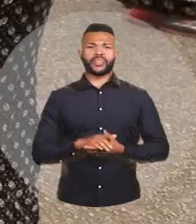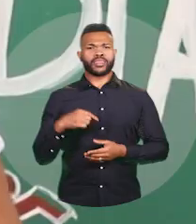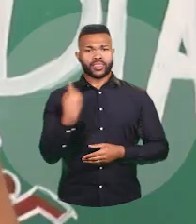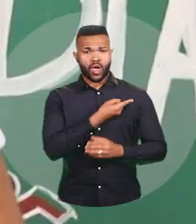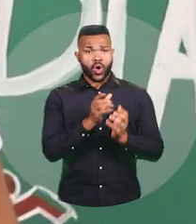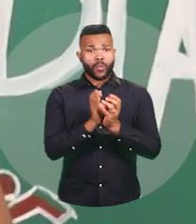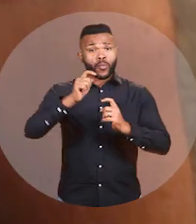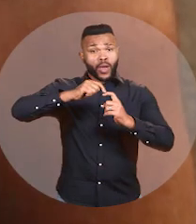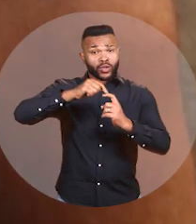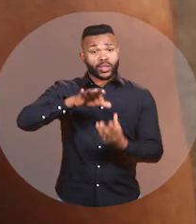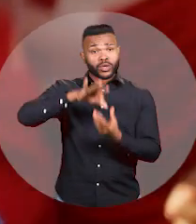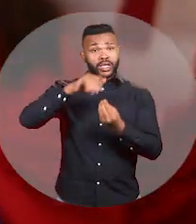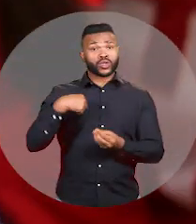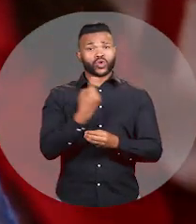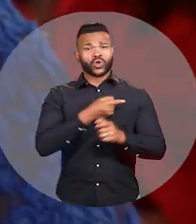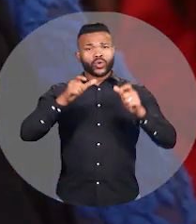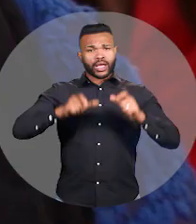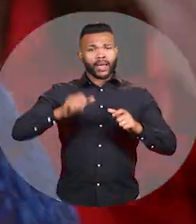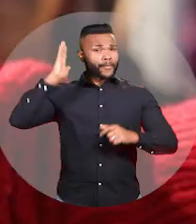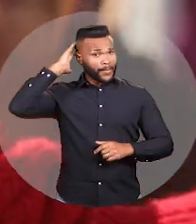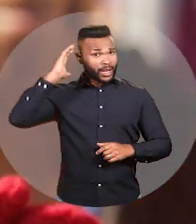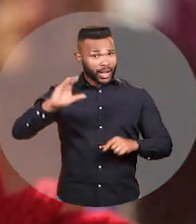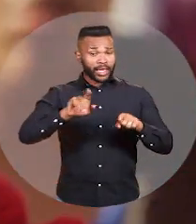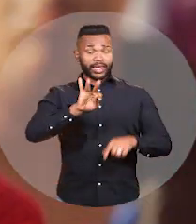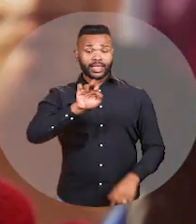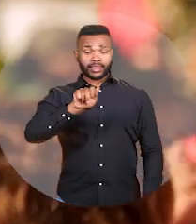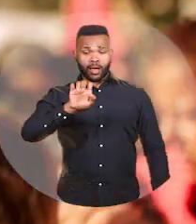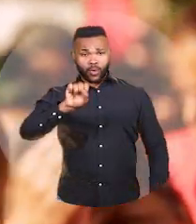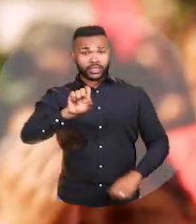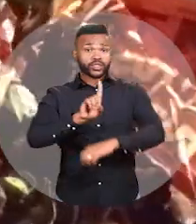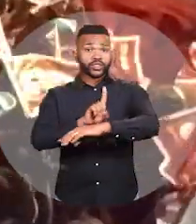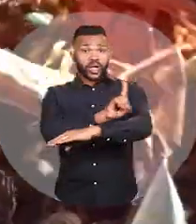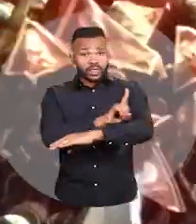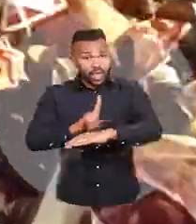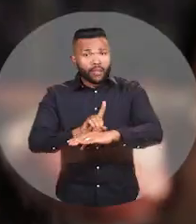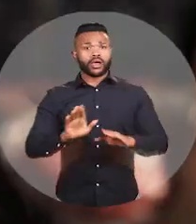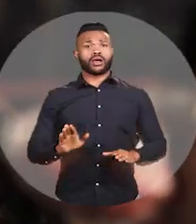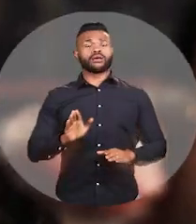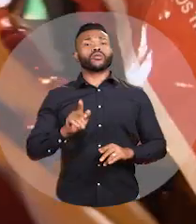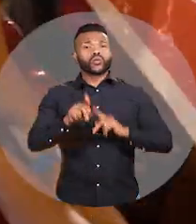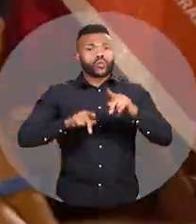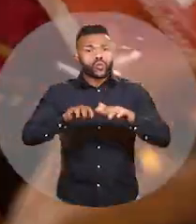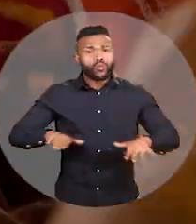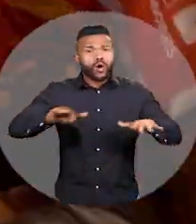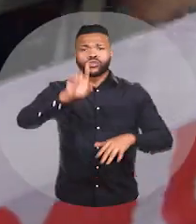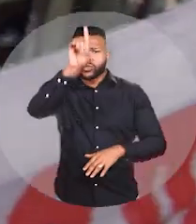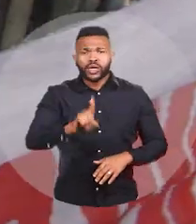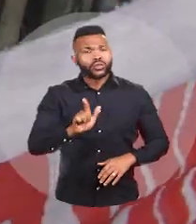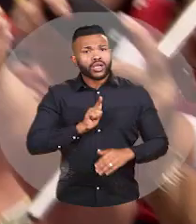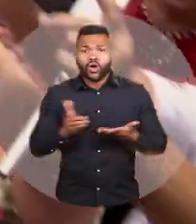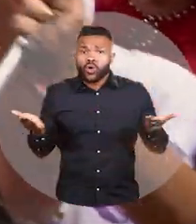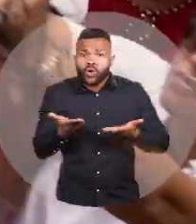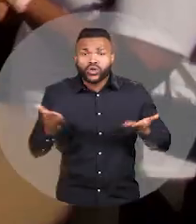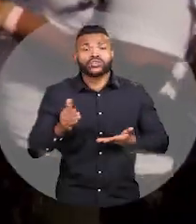Somos médicos pela democracia. Falou de Lula, Carneiro, Paraná, Itápolis, Diadema. Não podemos tirar do povo o direito que ele